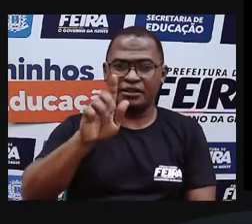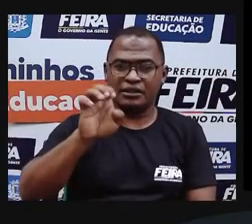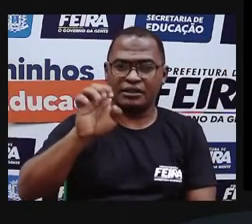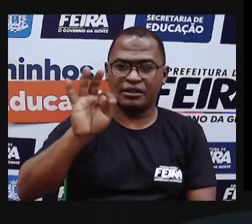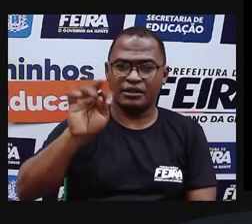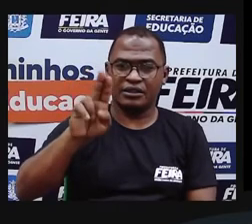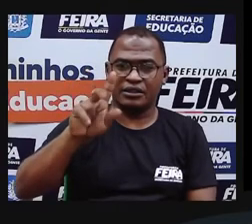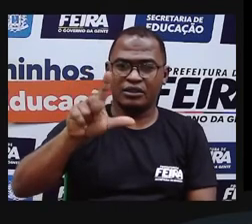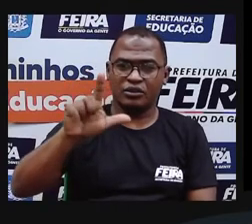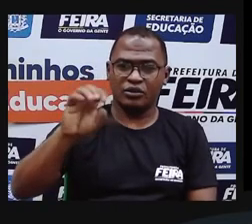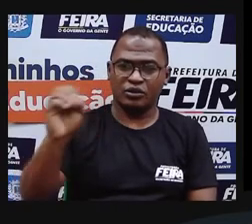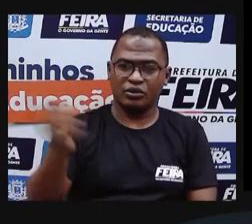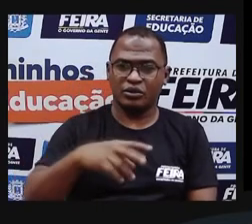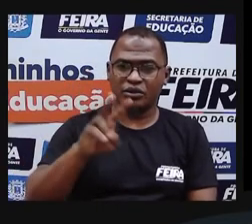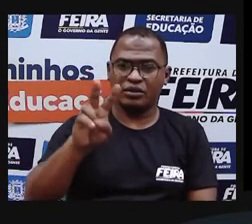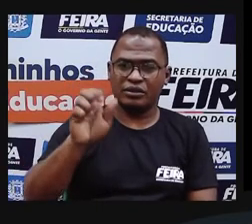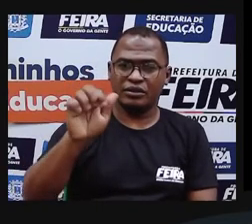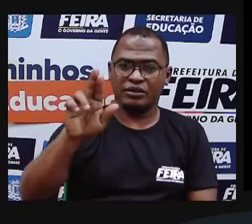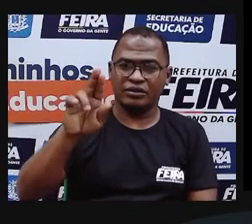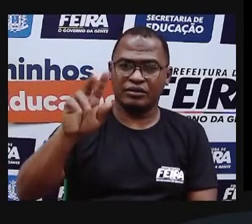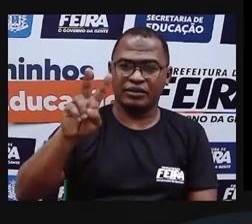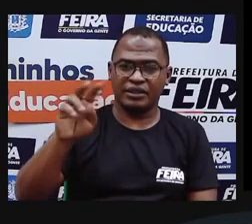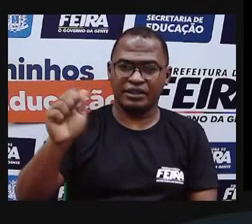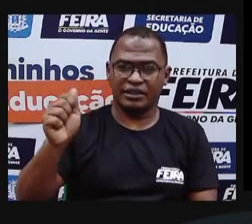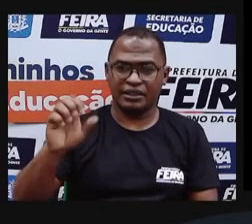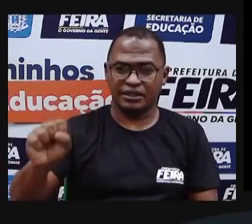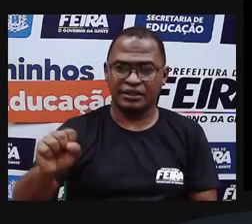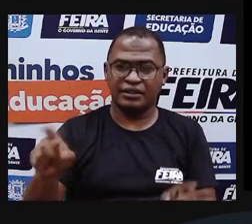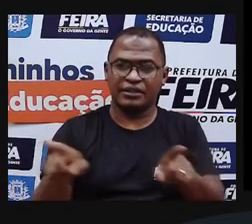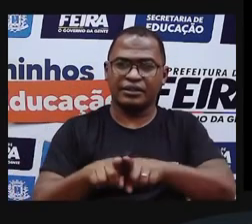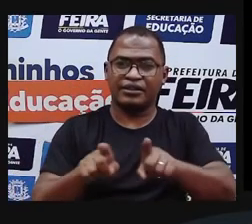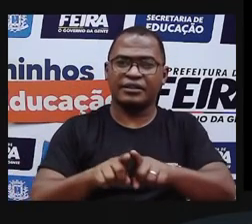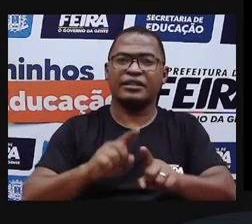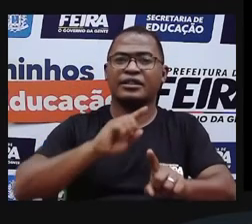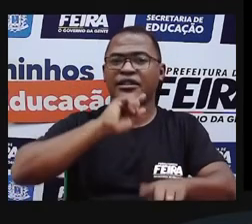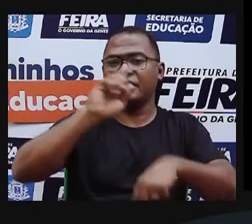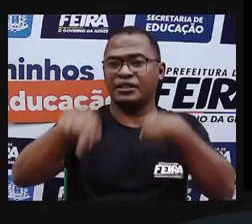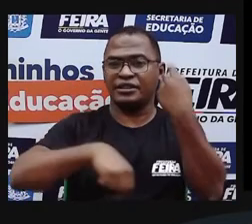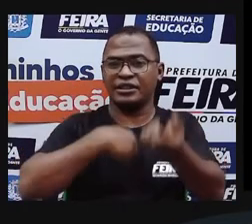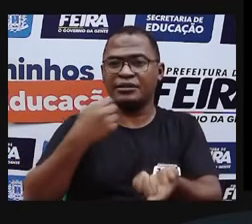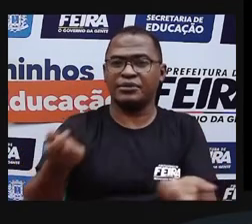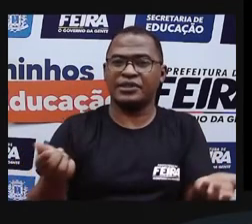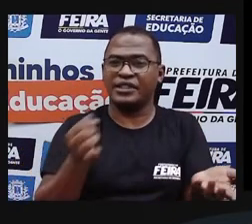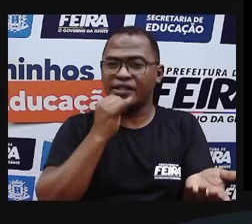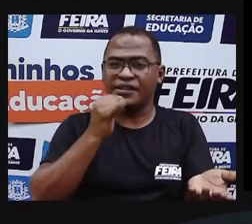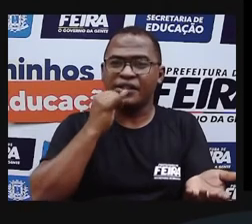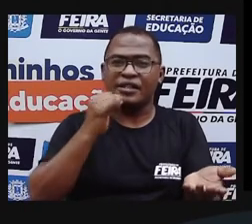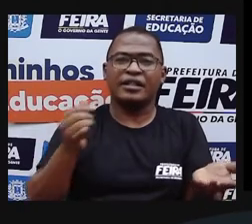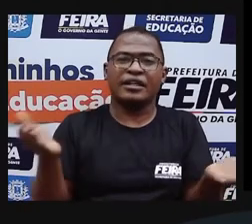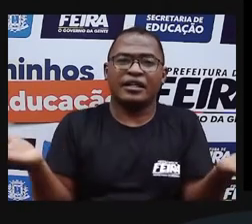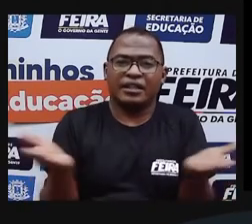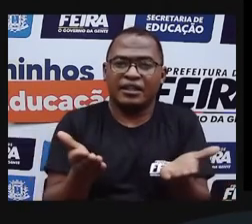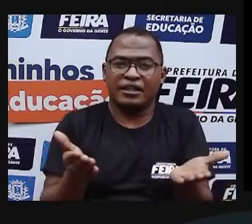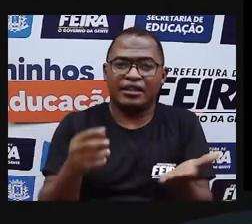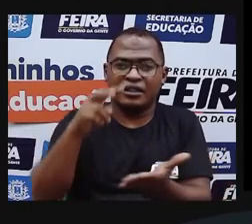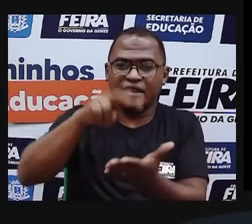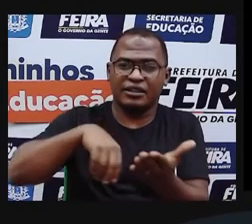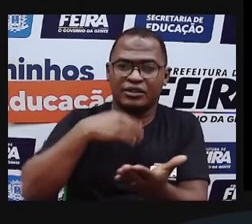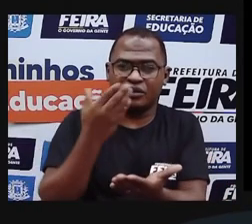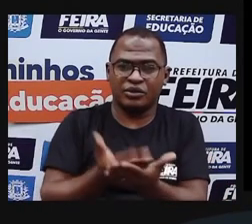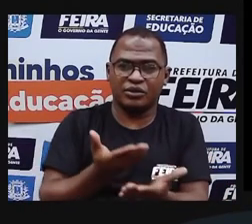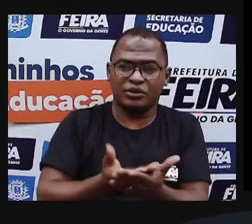o seu poema e a sua foto foram publicados no jornal. Olha que coisa boa.